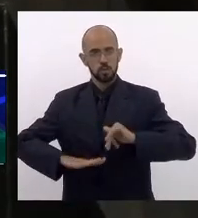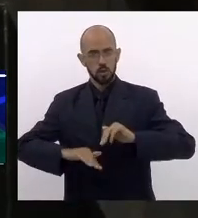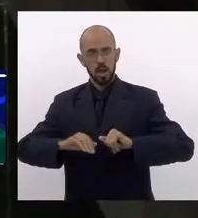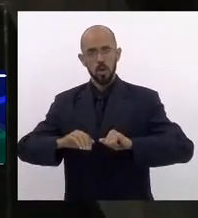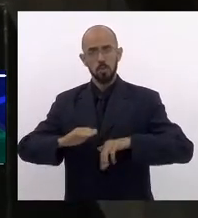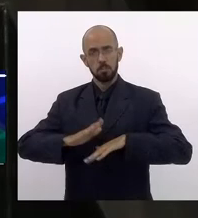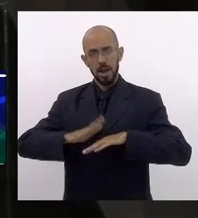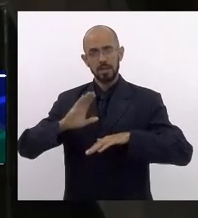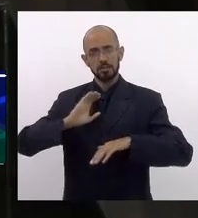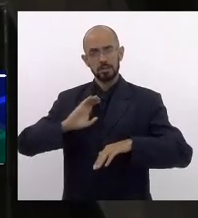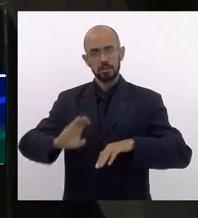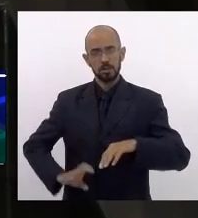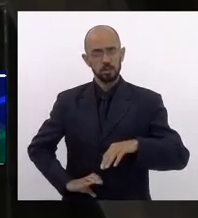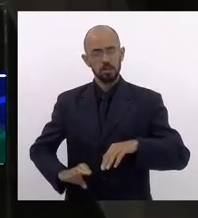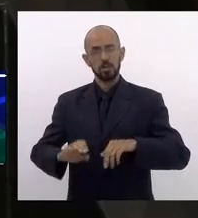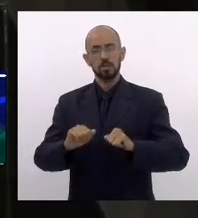cidadã,